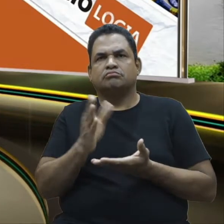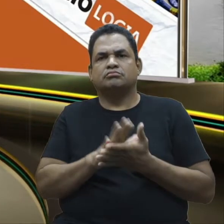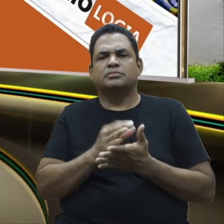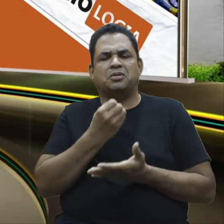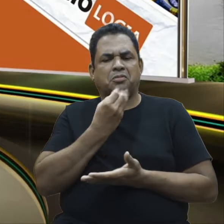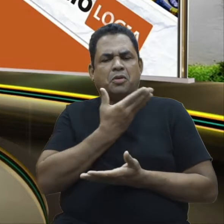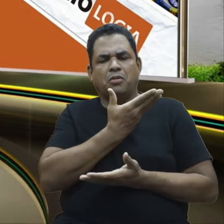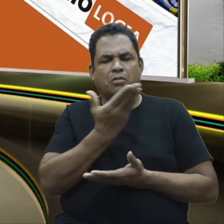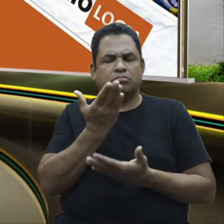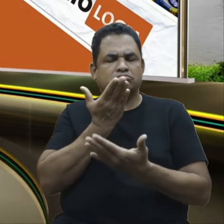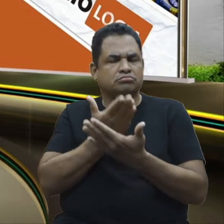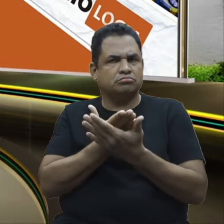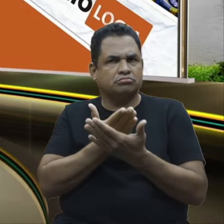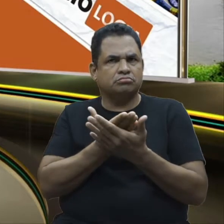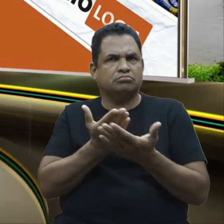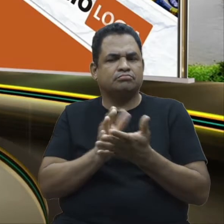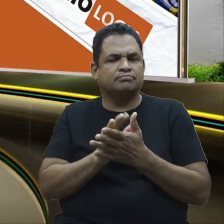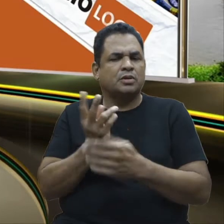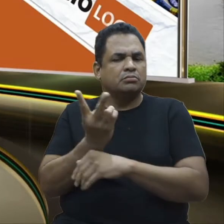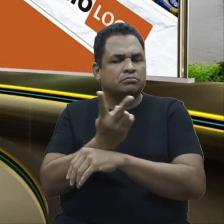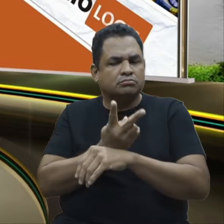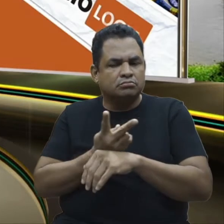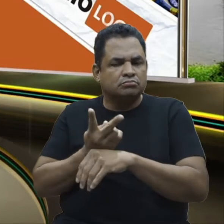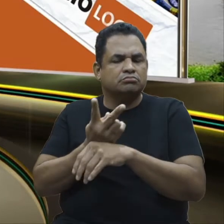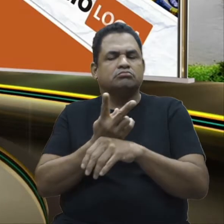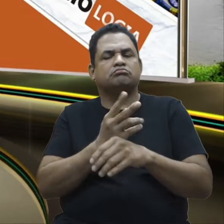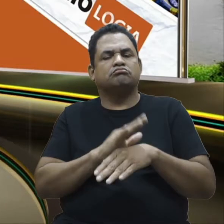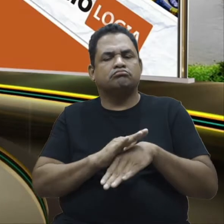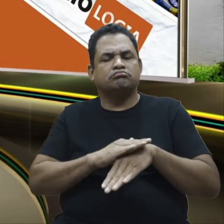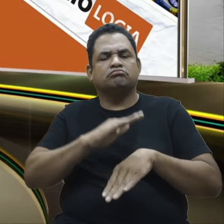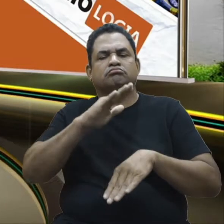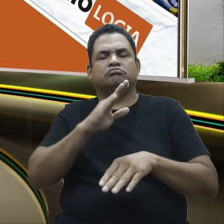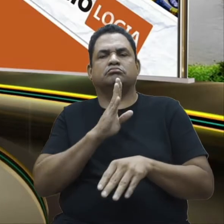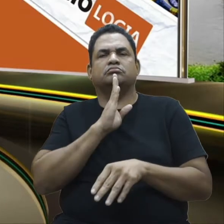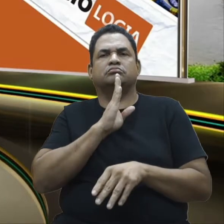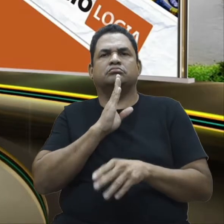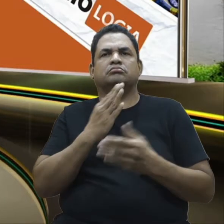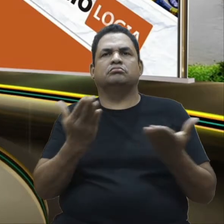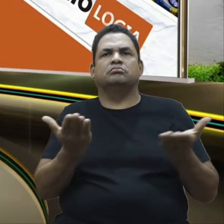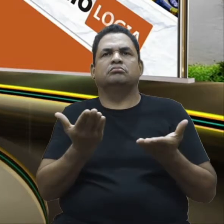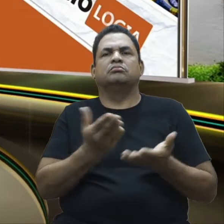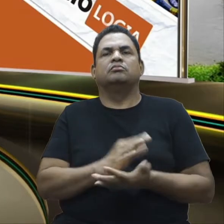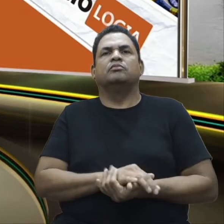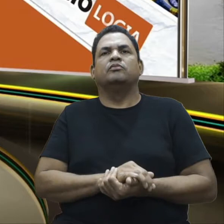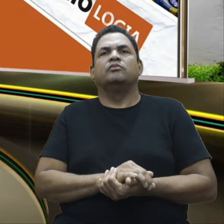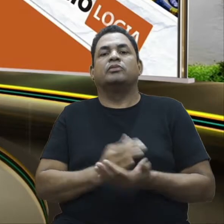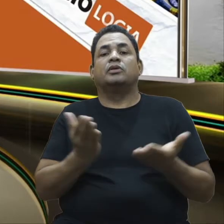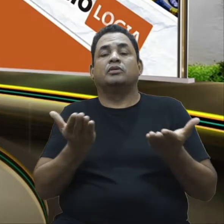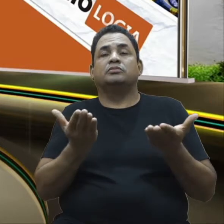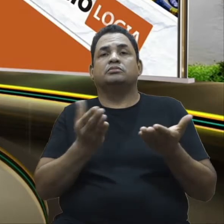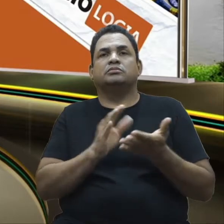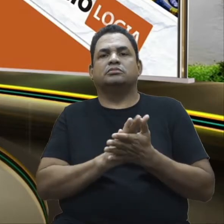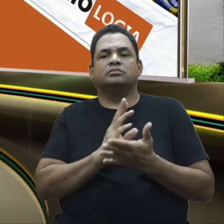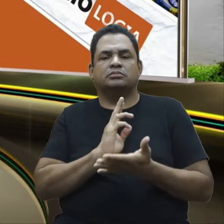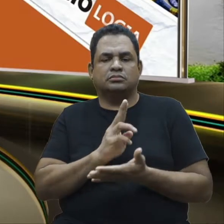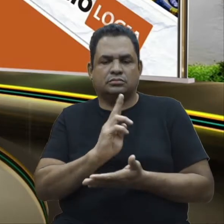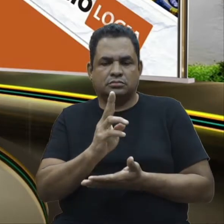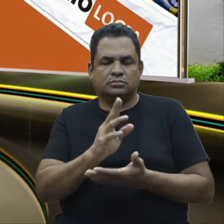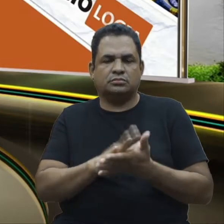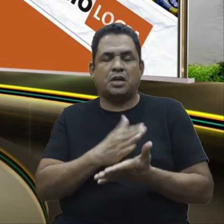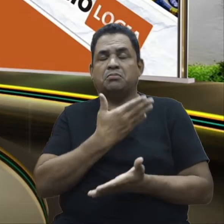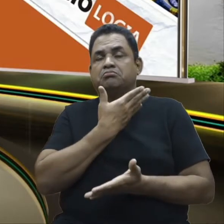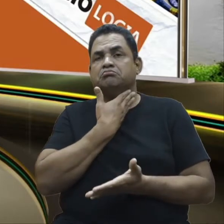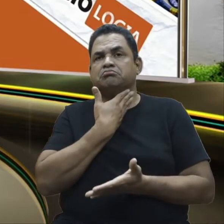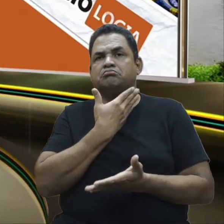Estão estudando? Estão buscando mais conhecimentos? Muito bem, olha só, hoje a gente vai continuar nosso bate-papo